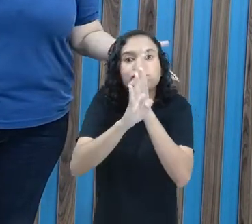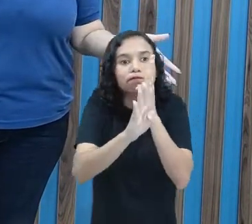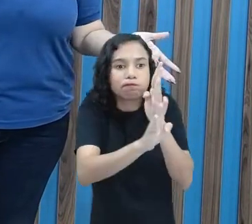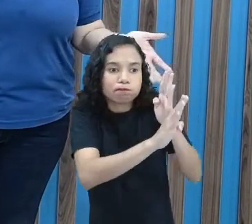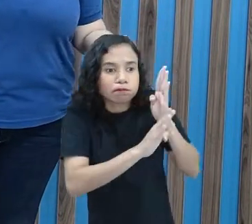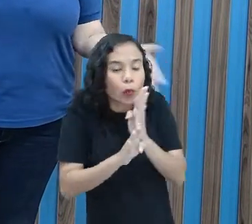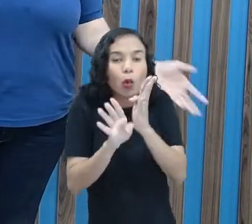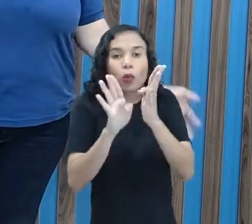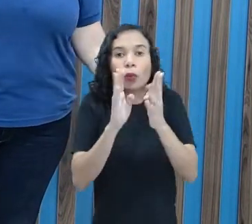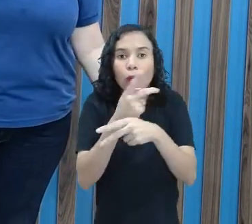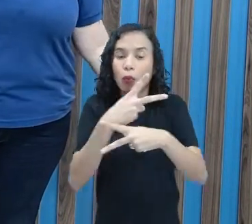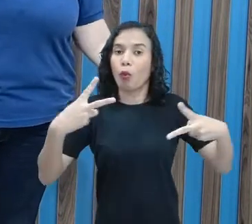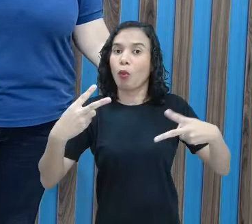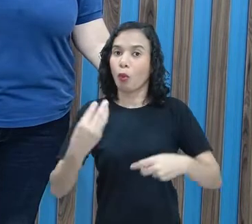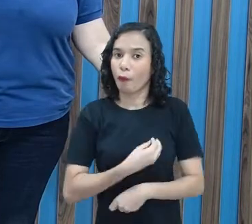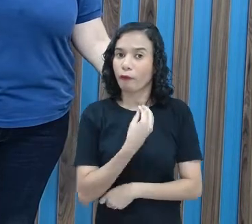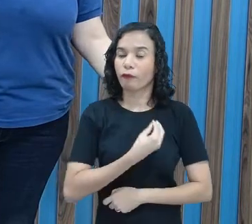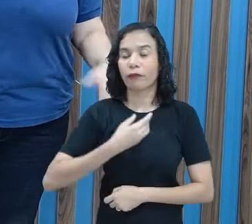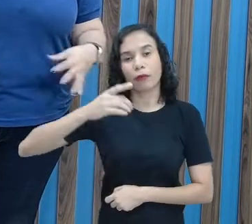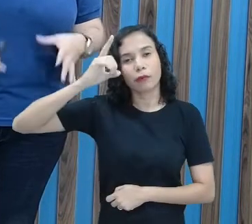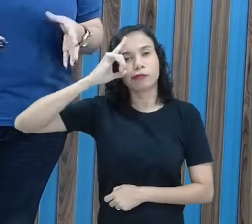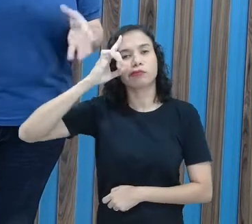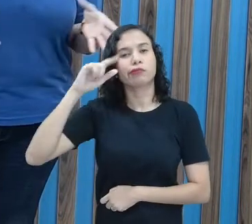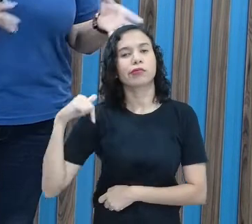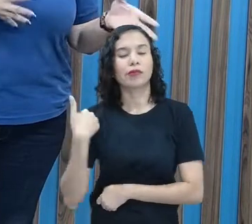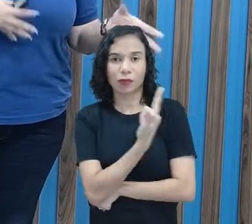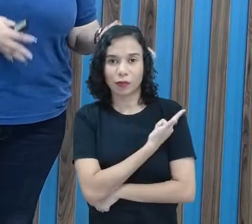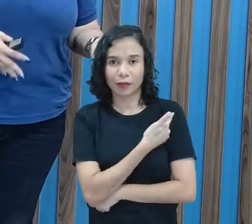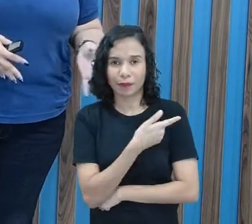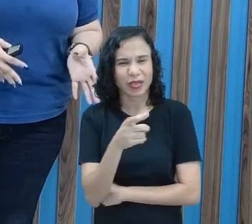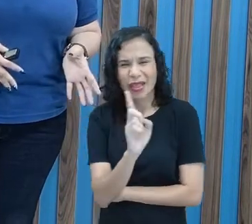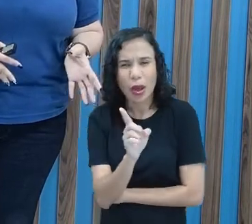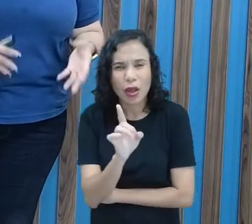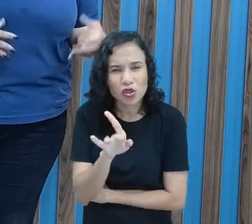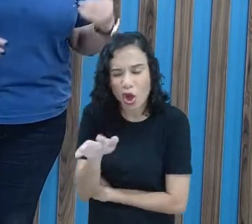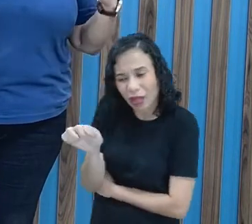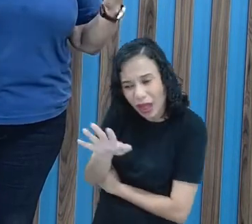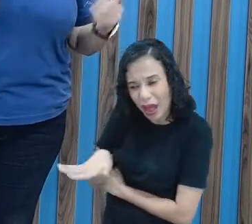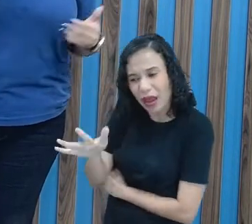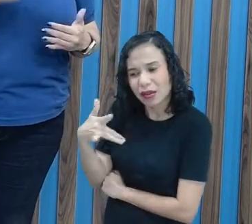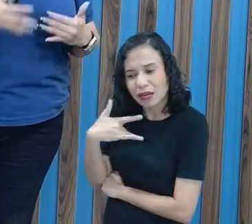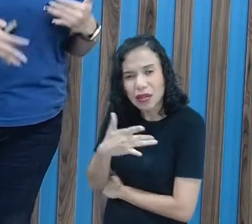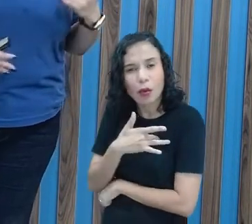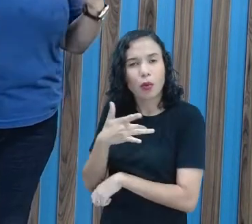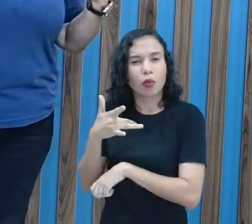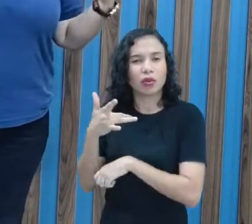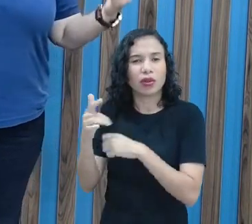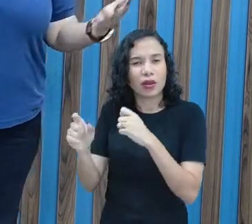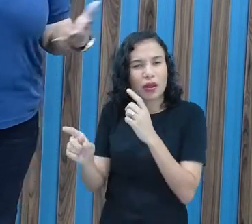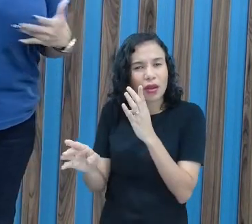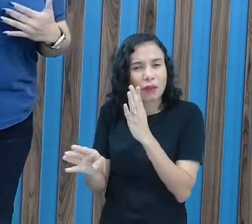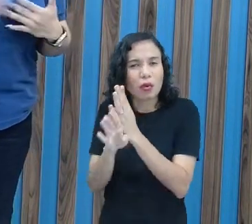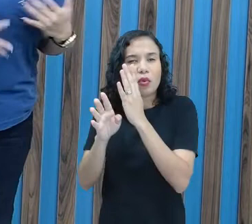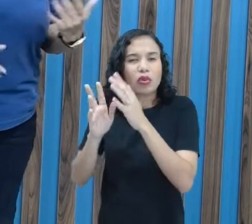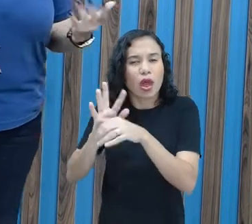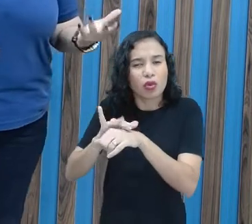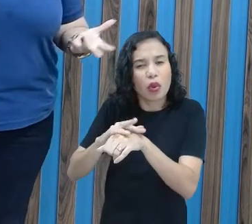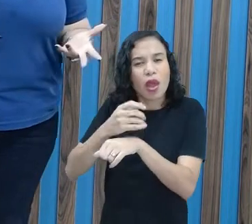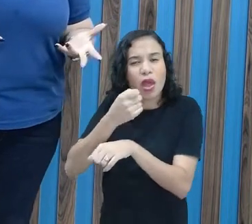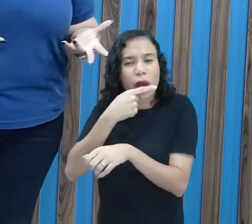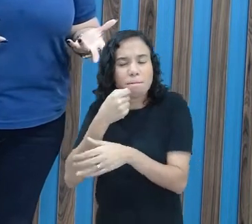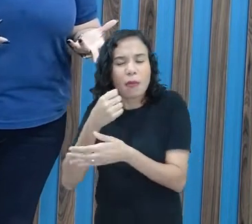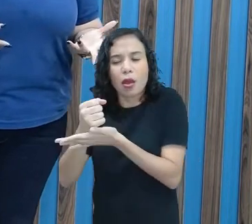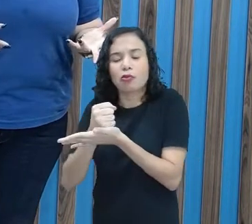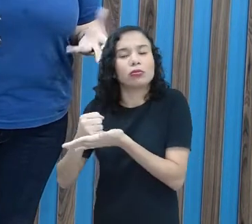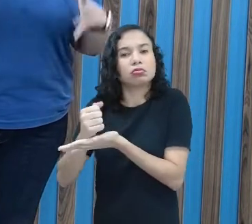vão servir para o nosso cotidiano também. Não só nessa parte de saúde, né, de doenças, remédios e